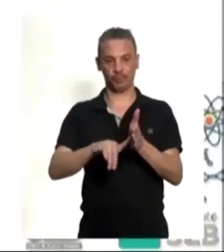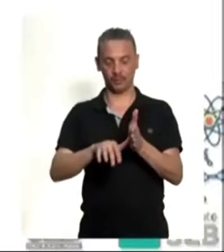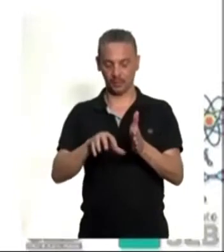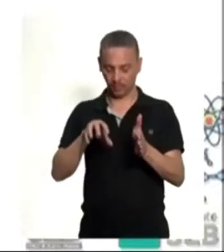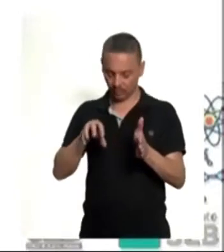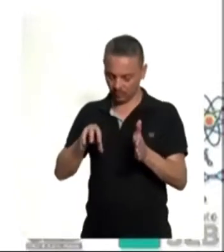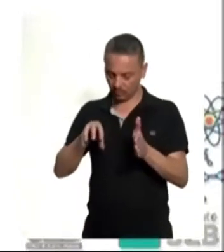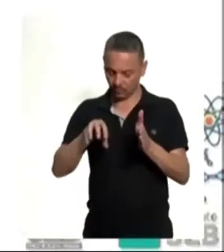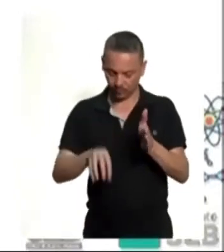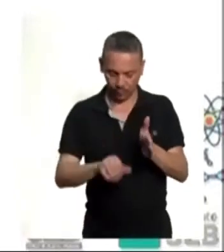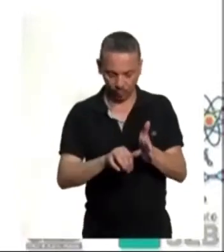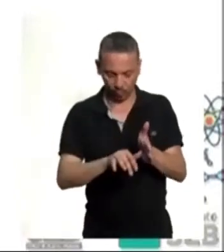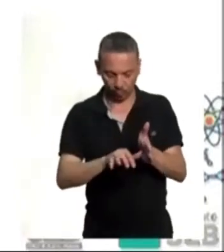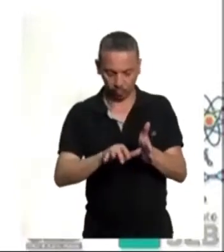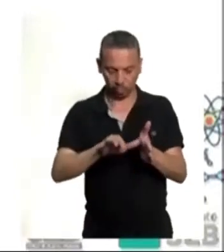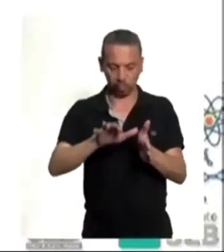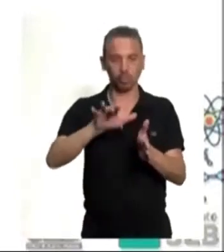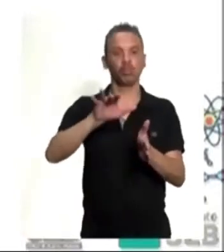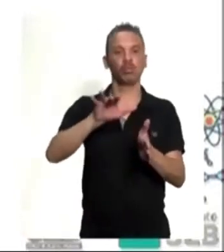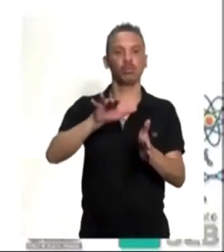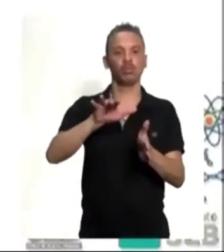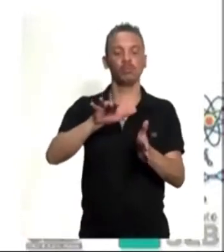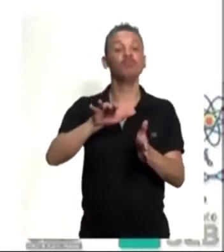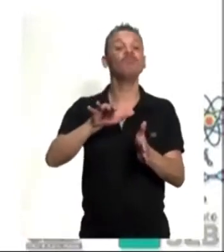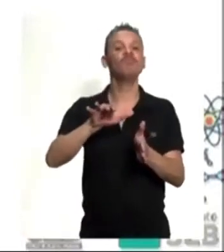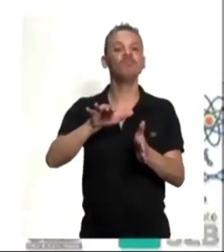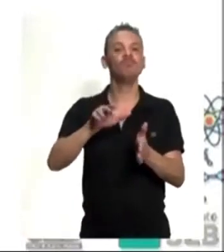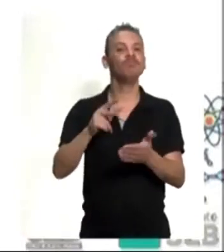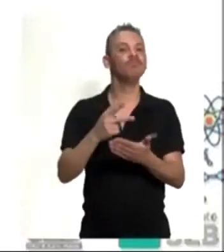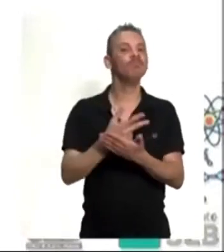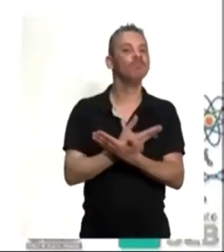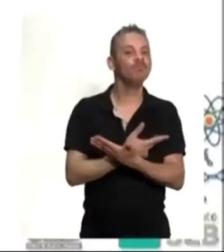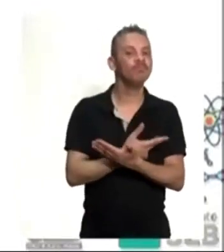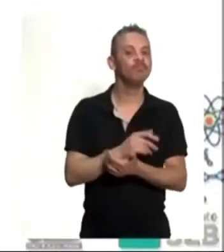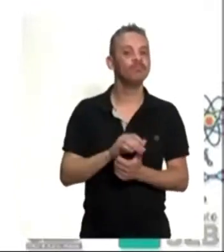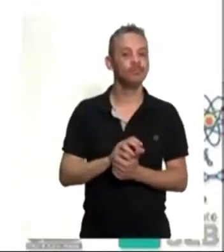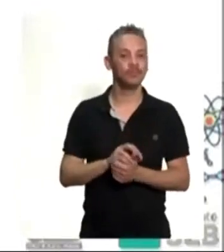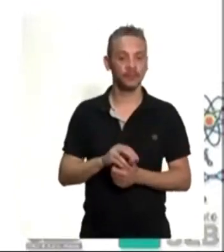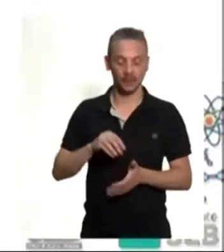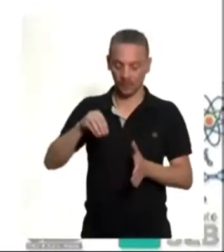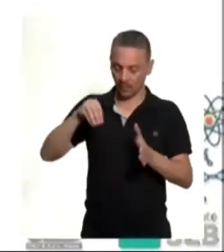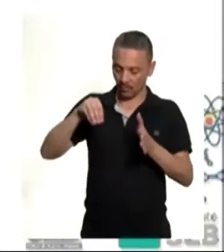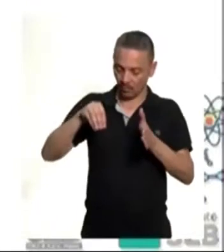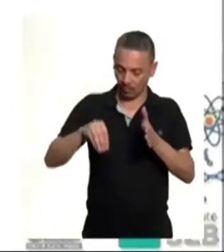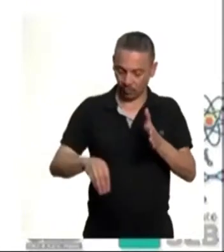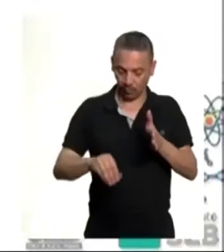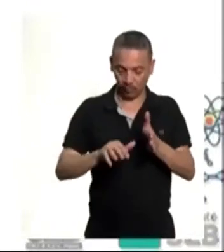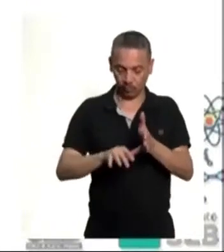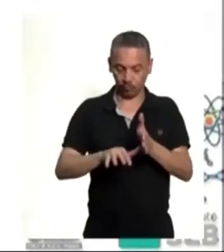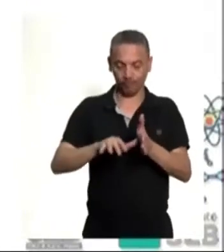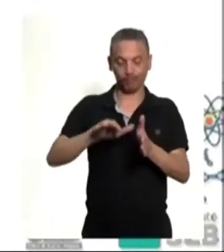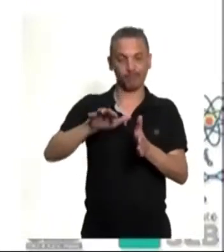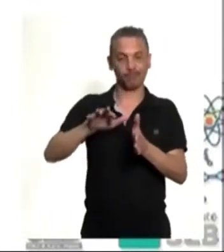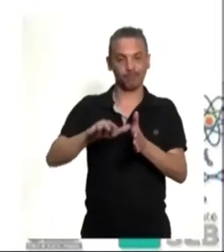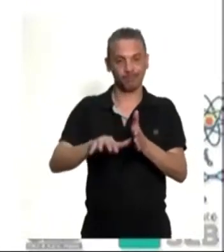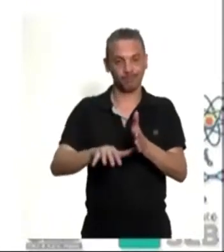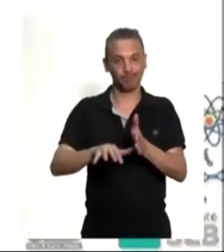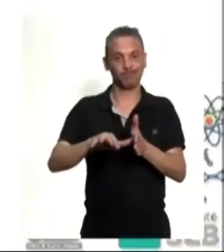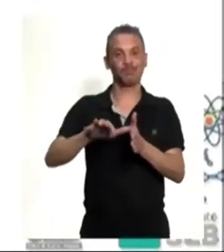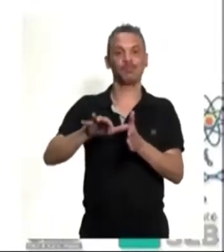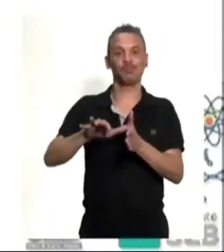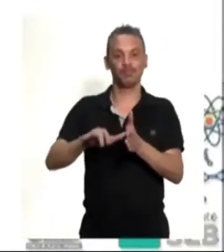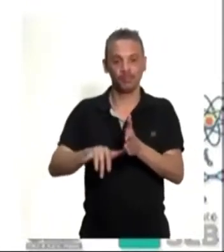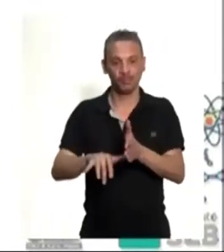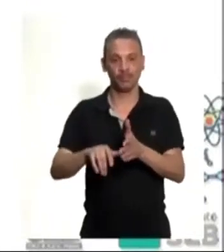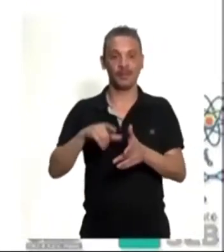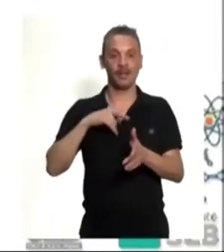o nível da água sobe. Sabe o que isso quer dizer? Que ao colocar o objeto, dois objetos não ocupam o mesmo lugar no espaço. Ele fez o nível